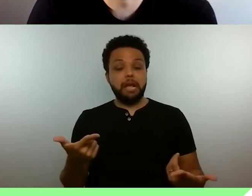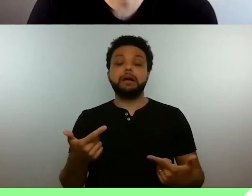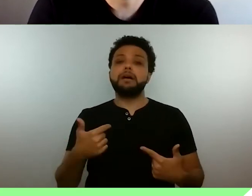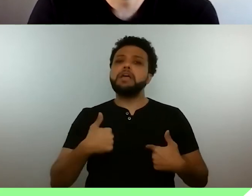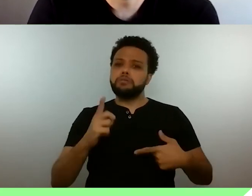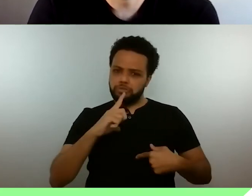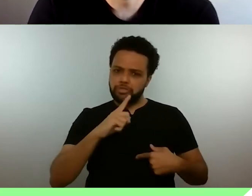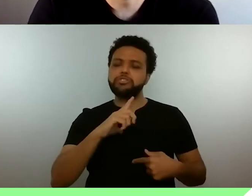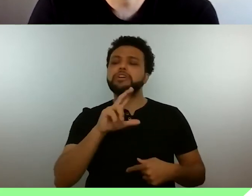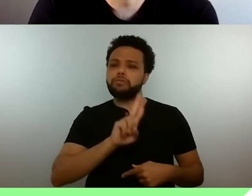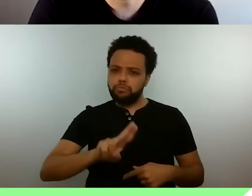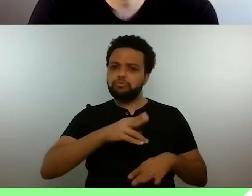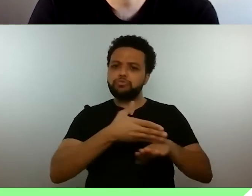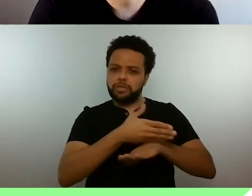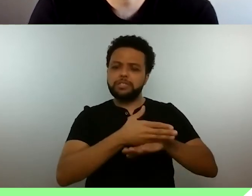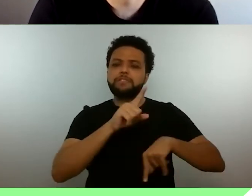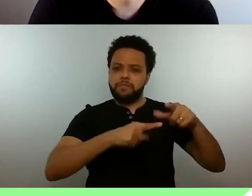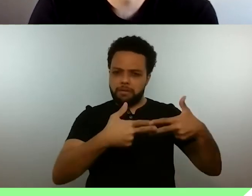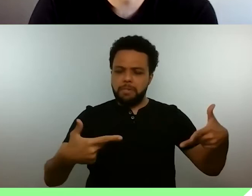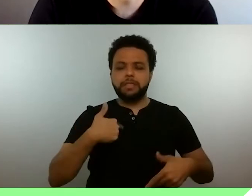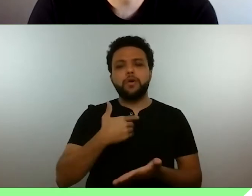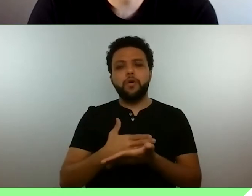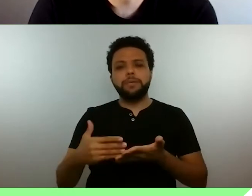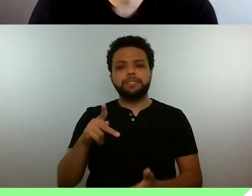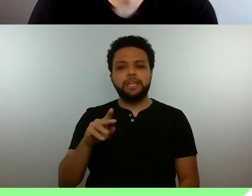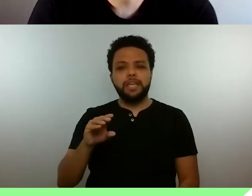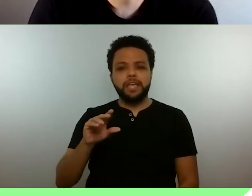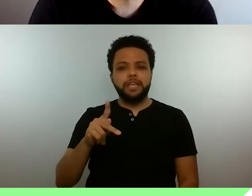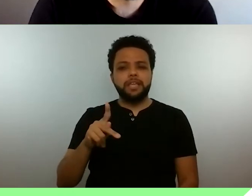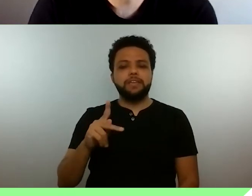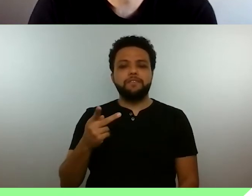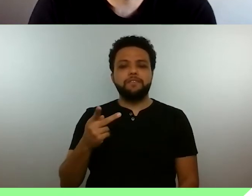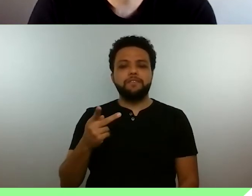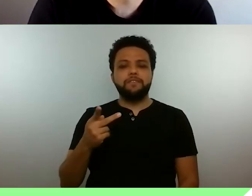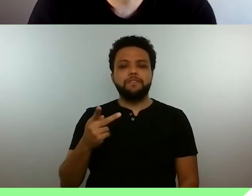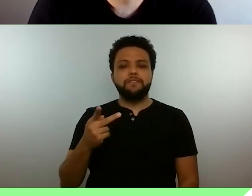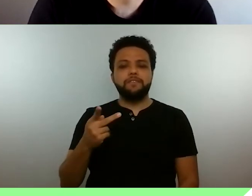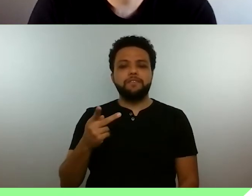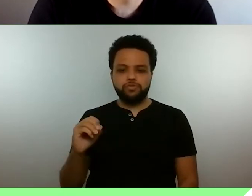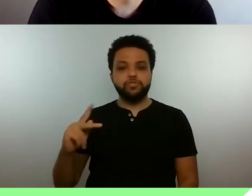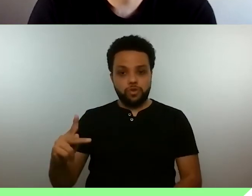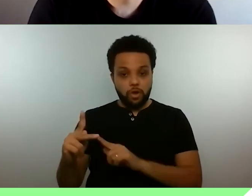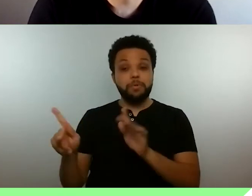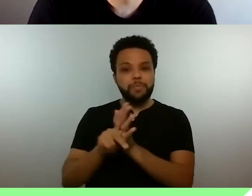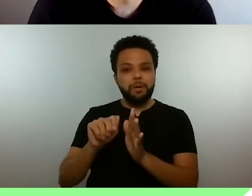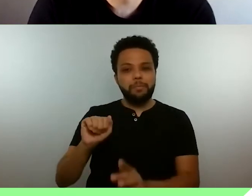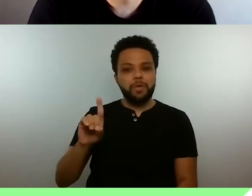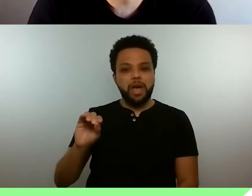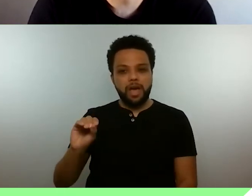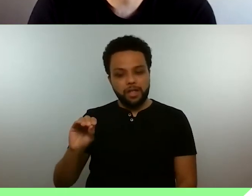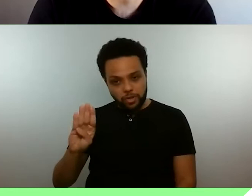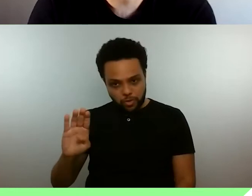ferramenta, eu comecei com Photoshop, Photoshop é da Adobe, e eu falo, gente, Photoshop é a ferramenta